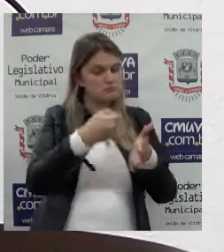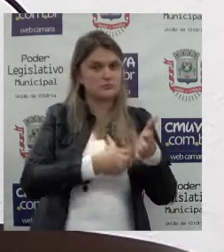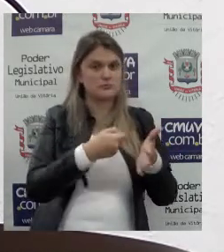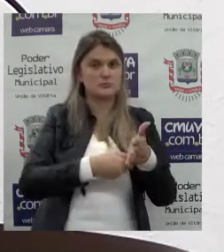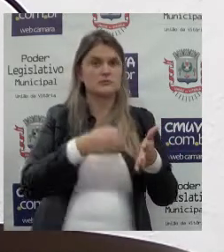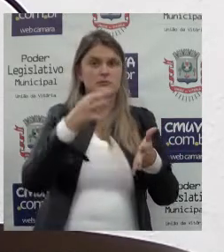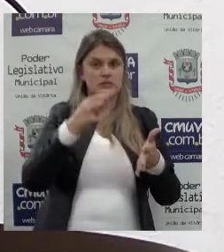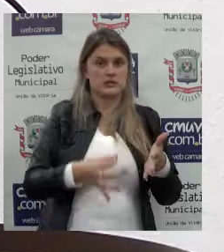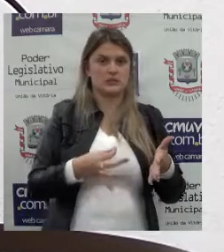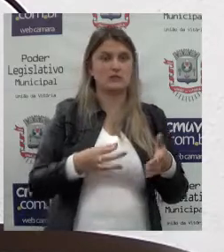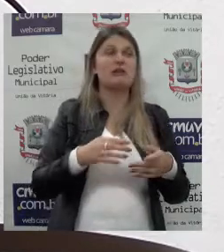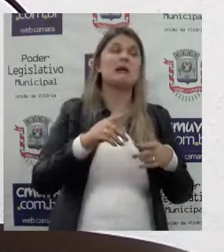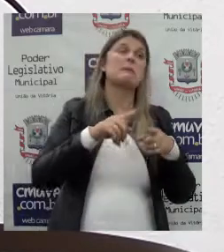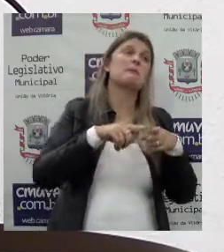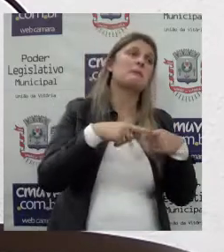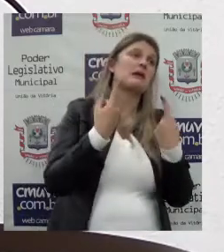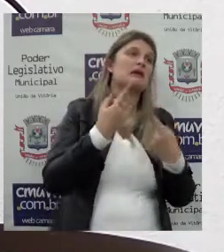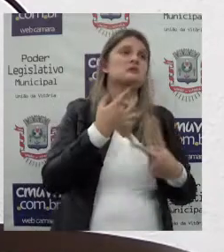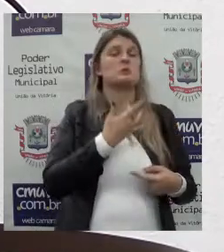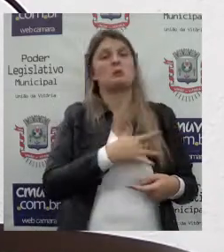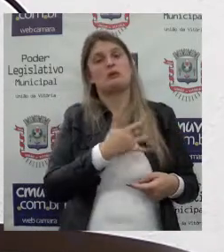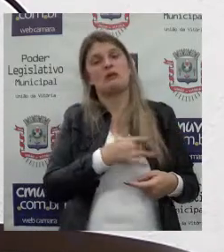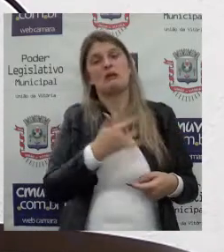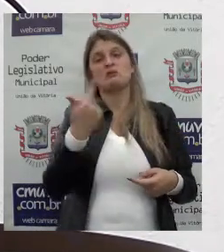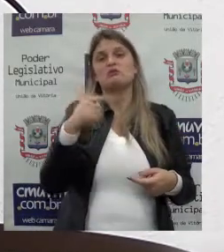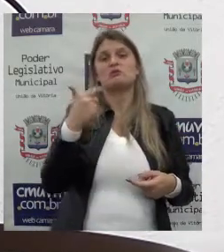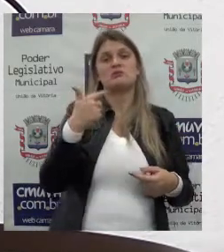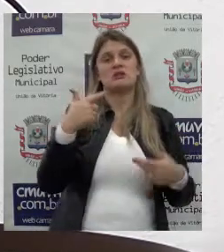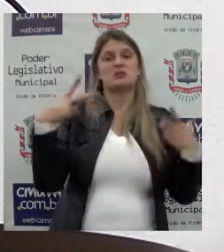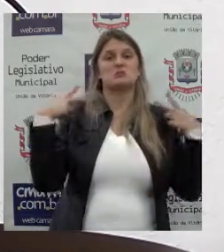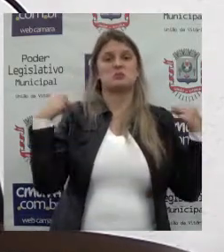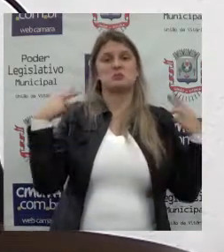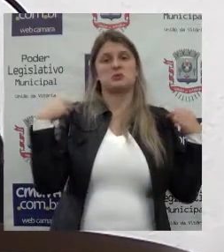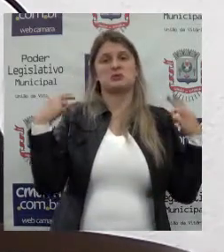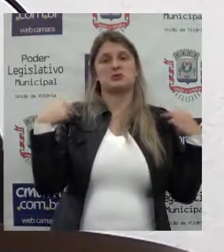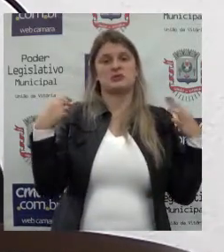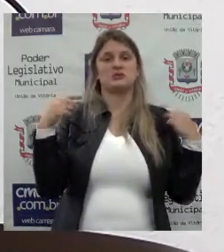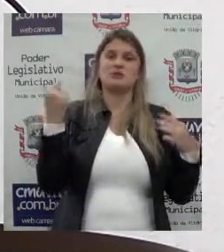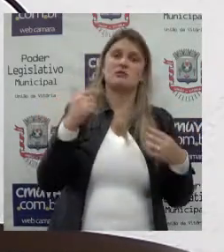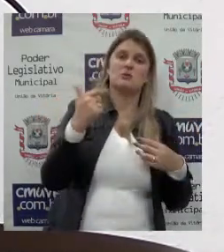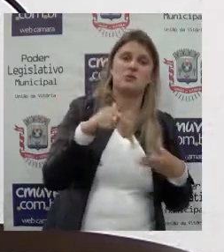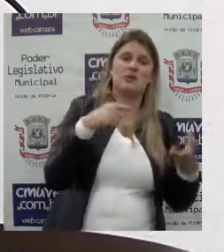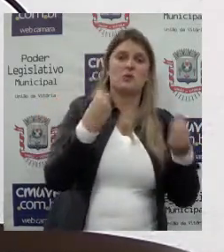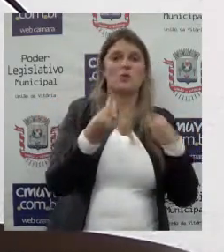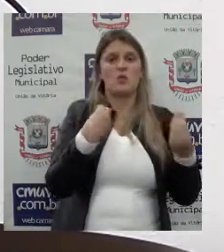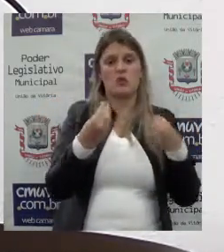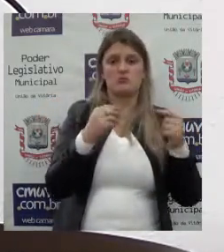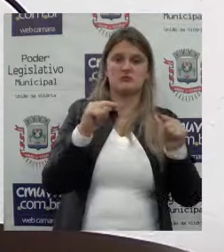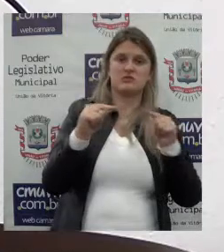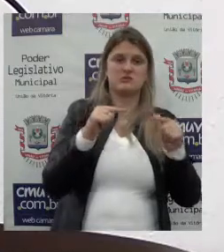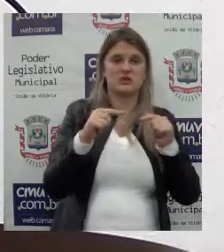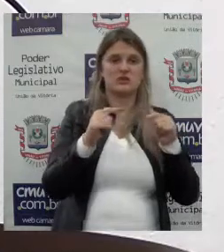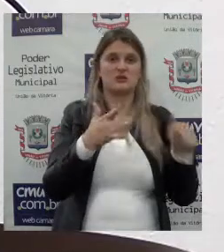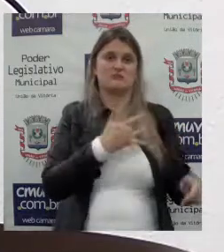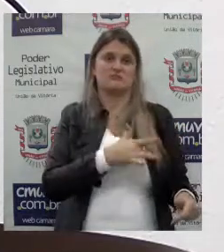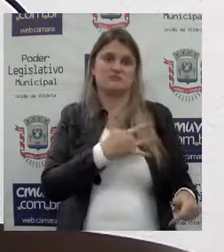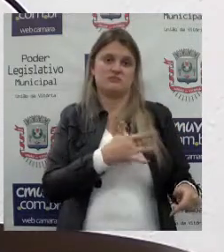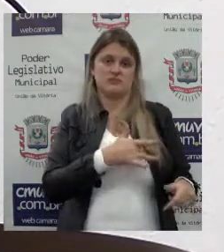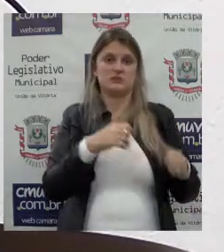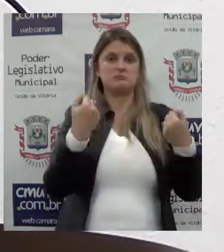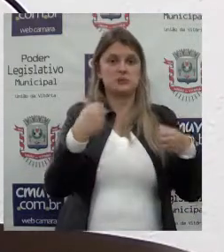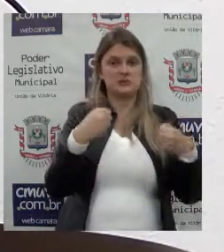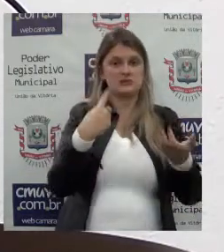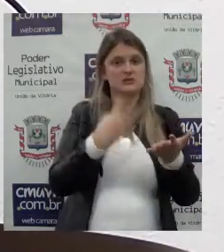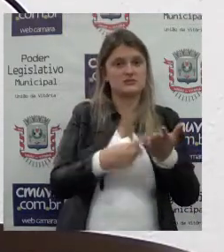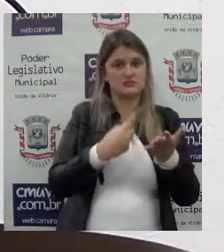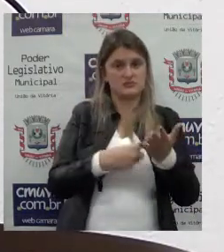severo. Teria ser severo mais ainda. Não, mas o coitado não tem carteira de motorista e vive para trabalhar. Não fomos nós que escreveram. Então diga que não precisa de carteira de